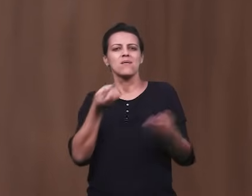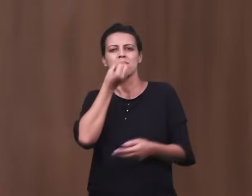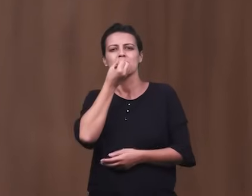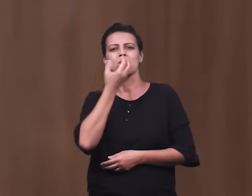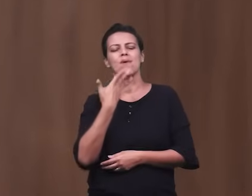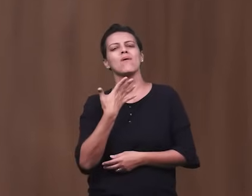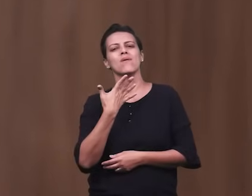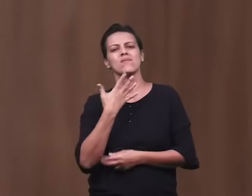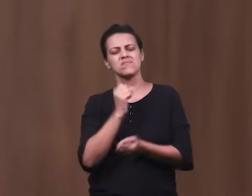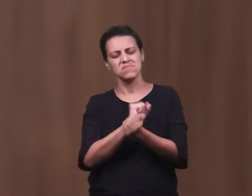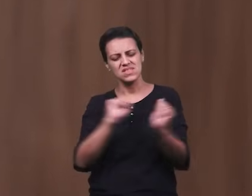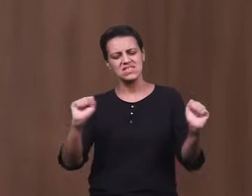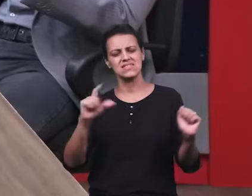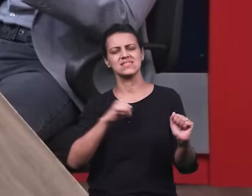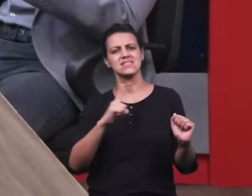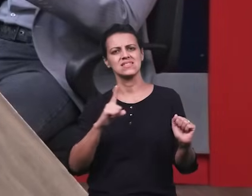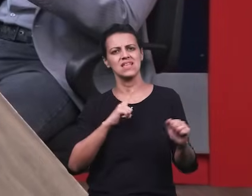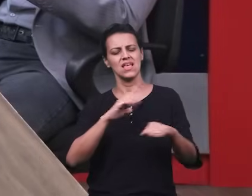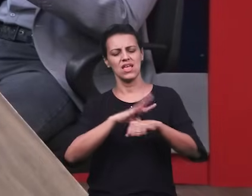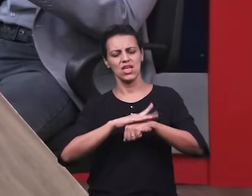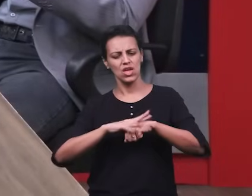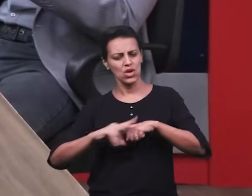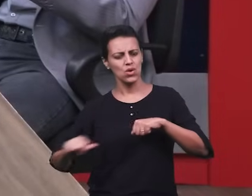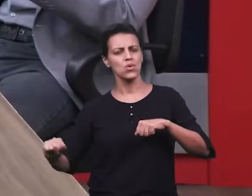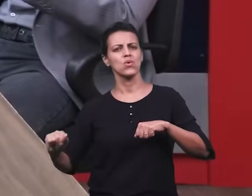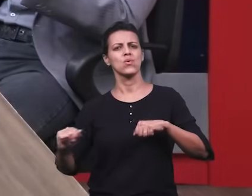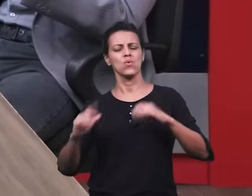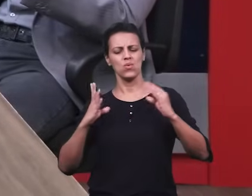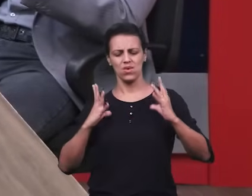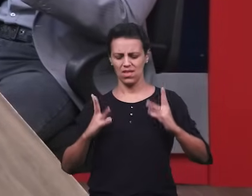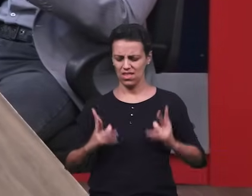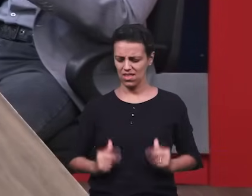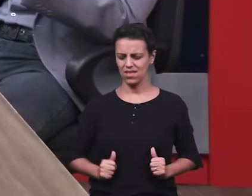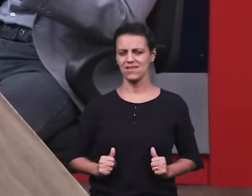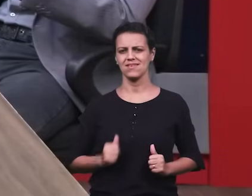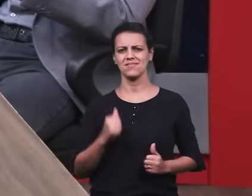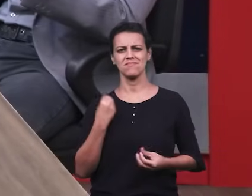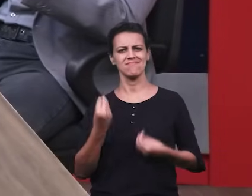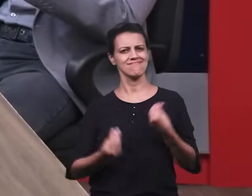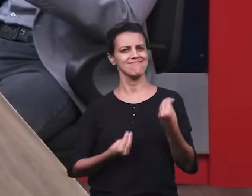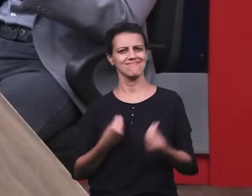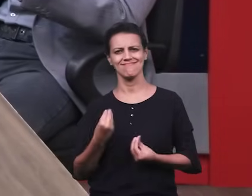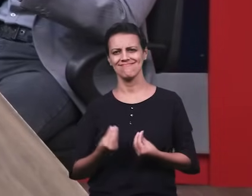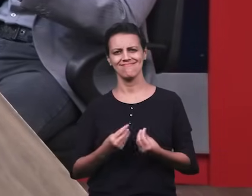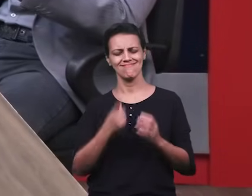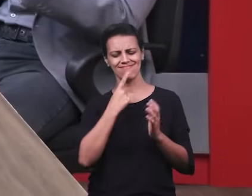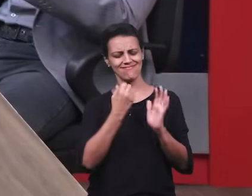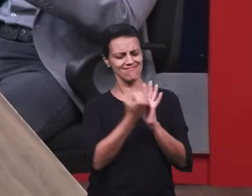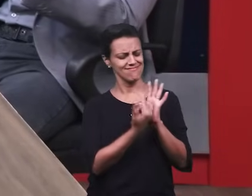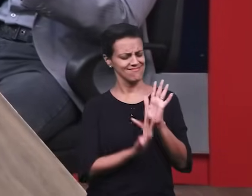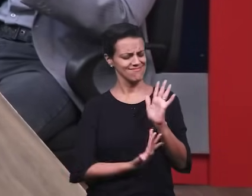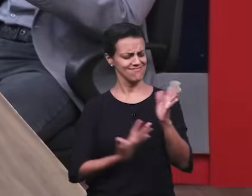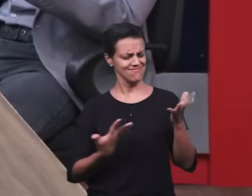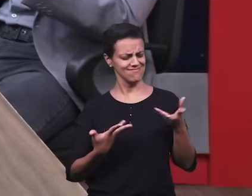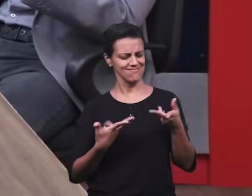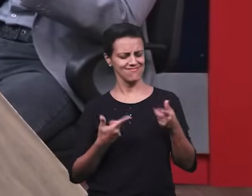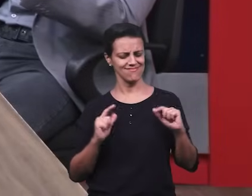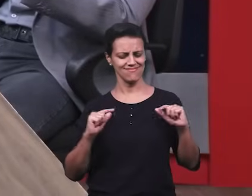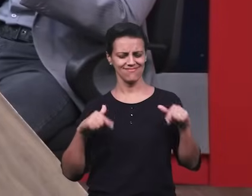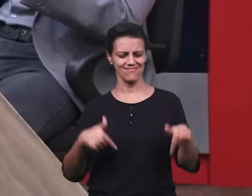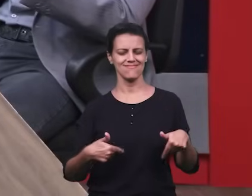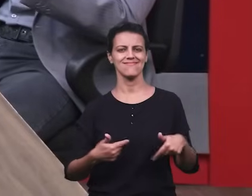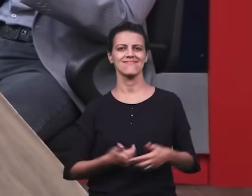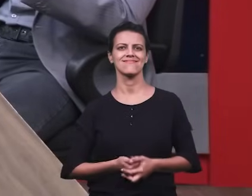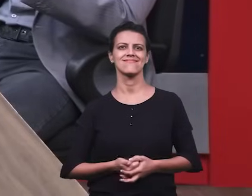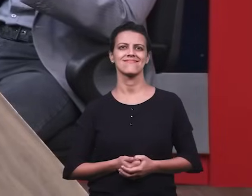as libertações, as curas, a purificação por este sangue, né, poderoso, maravilhoso, agindo nas